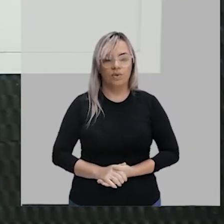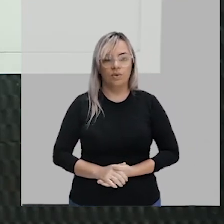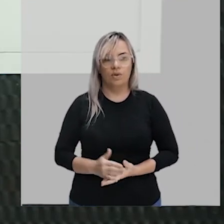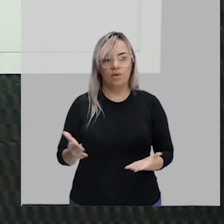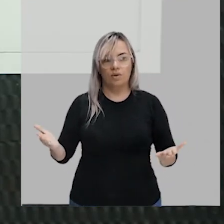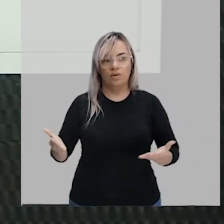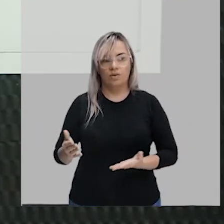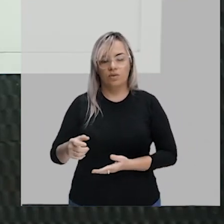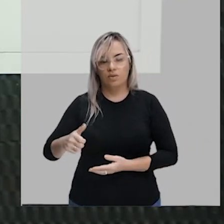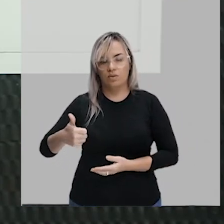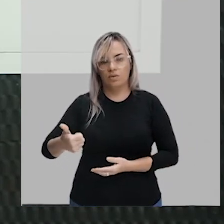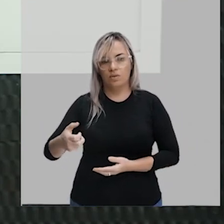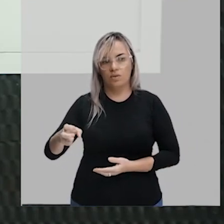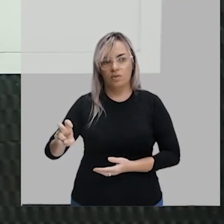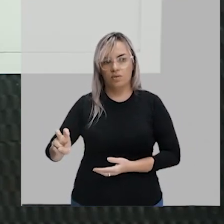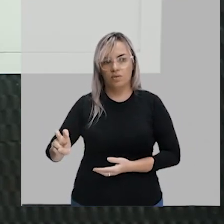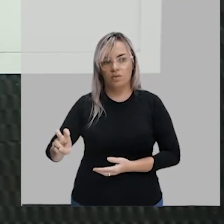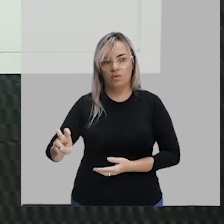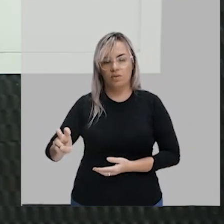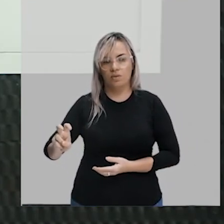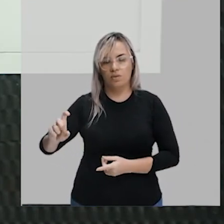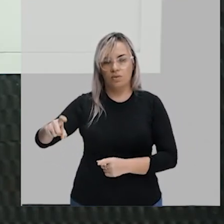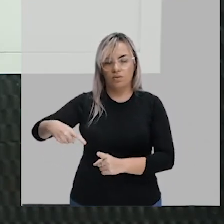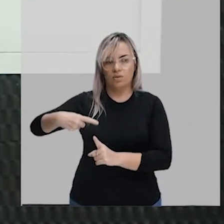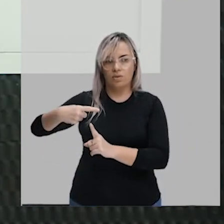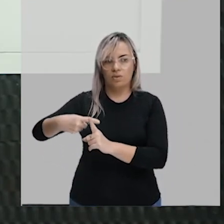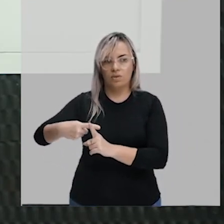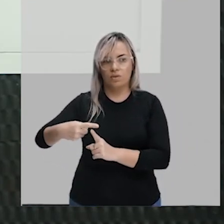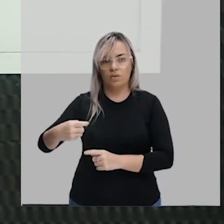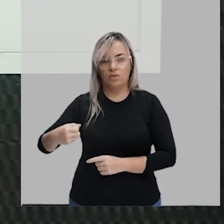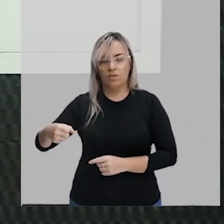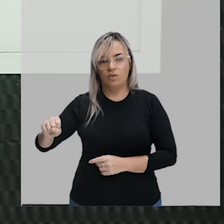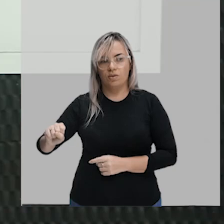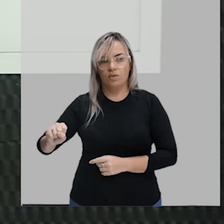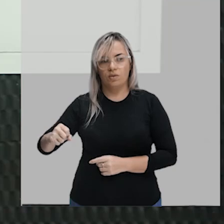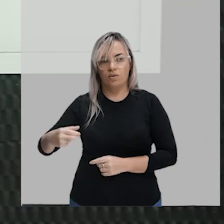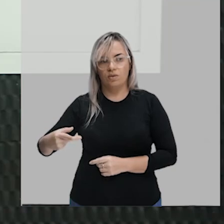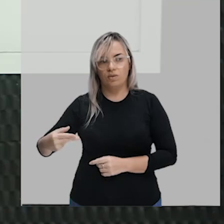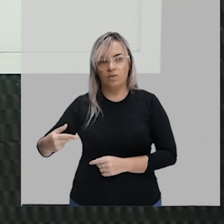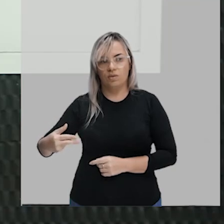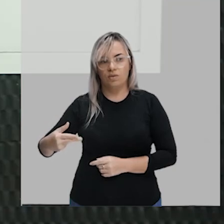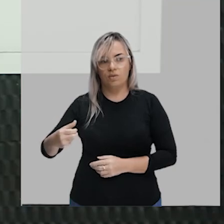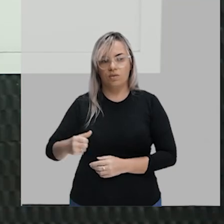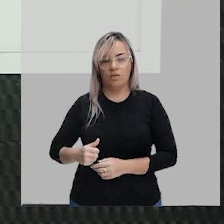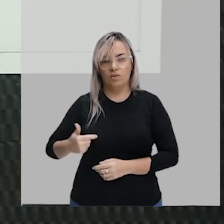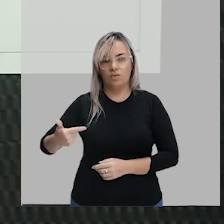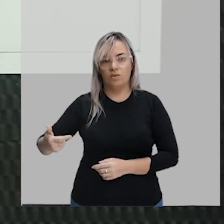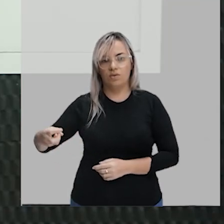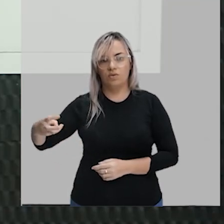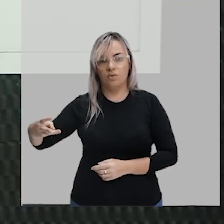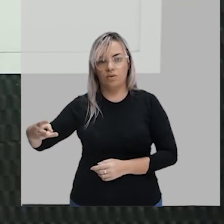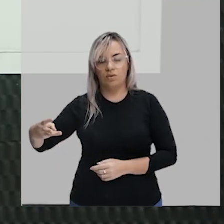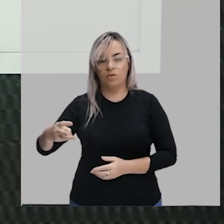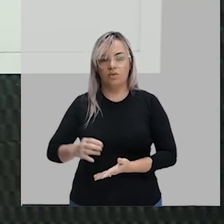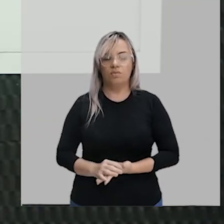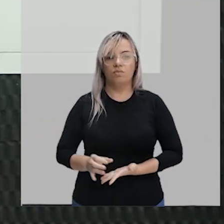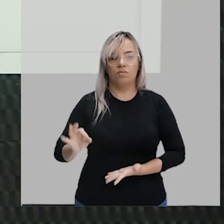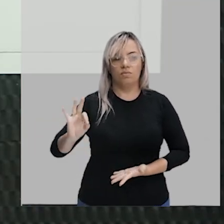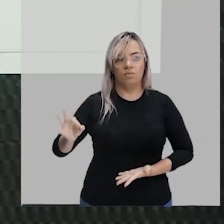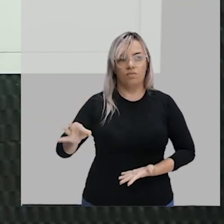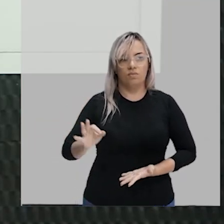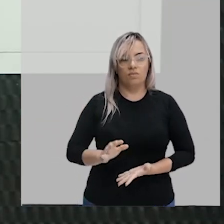eu vou ter 15 mais 8. Aqui eu vou ter 23.